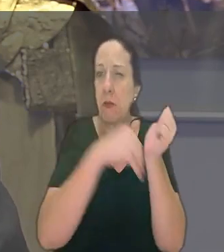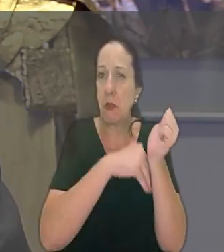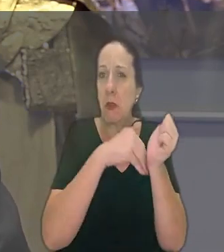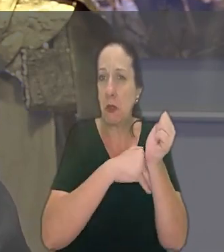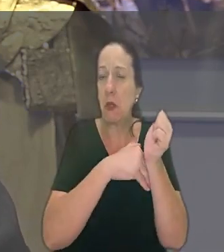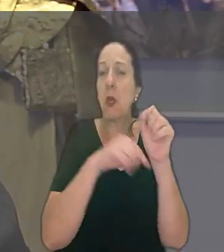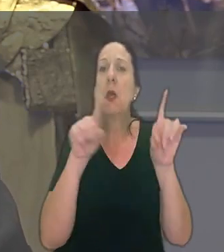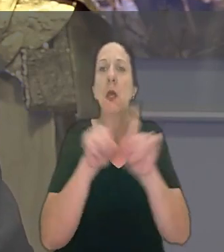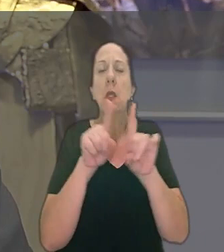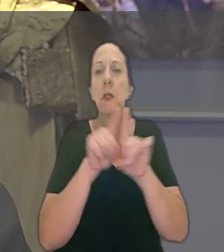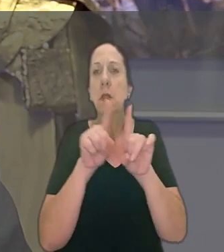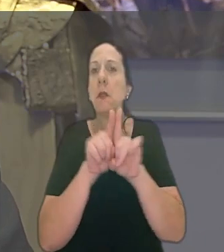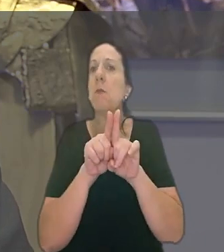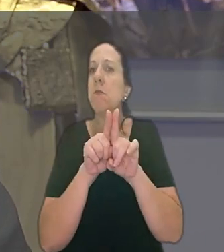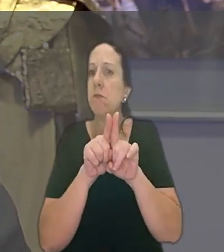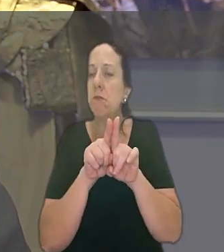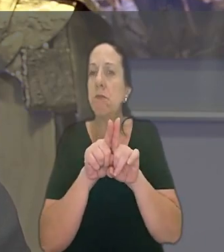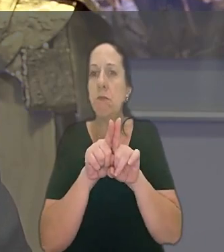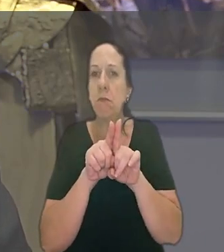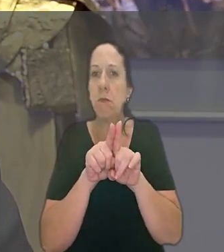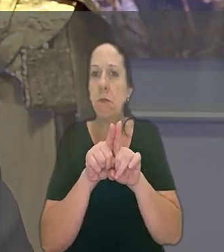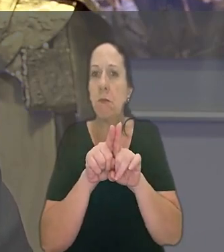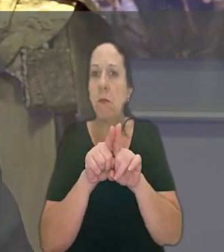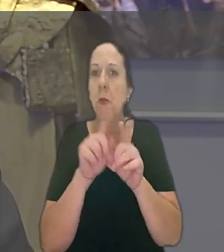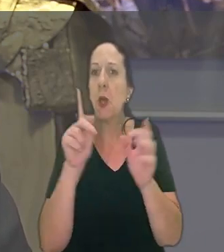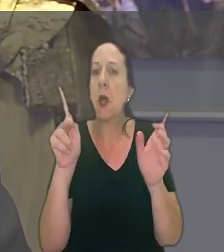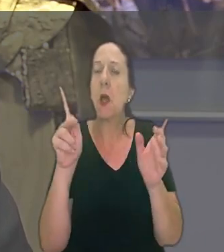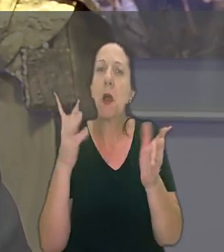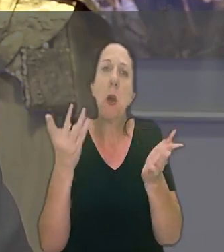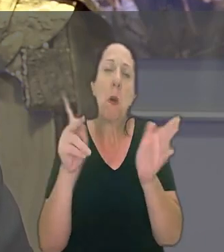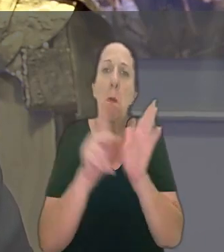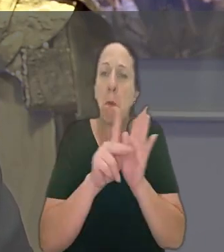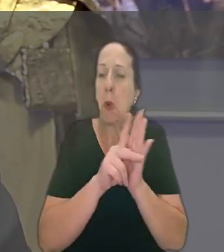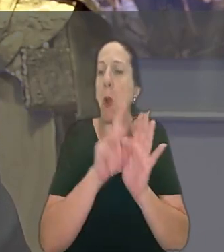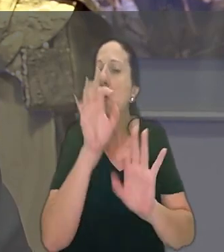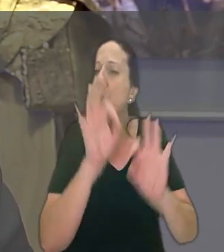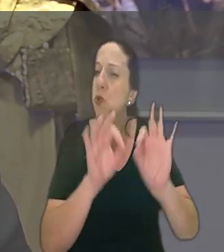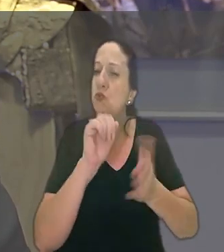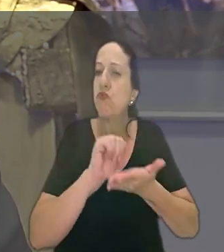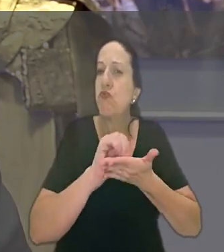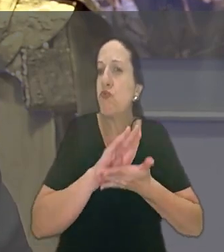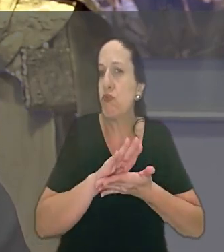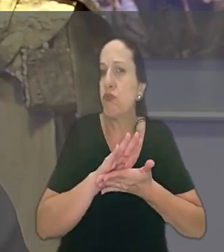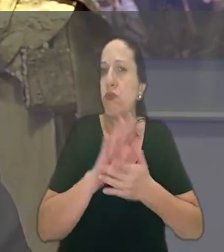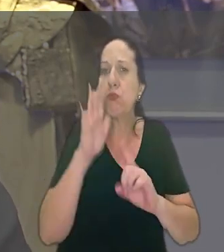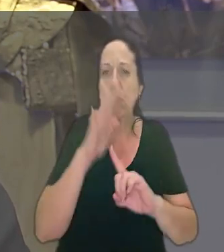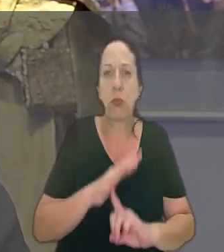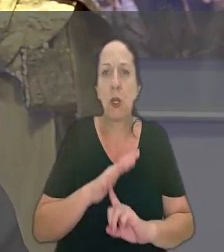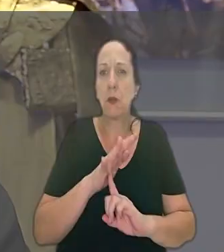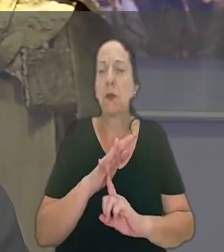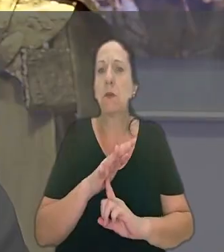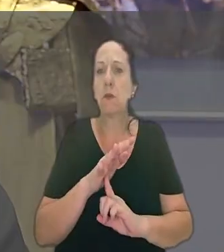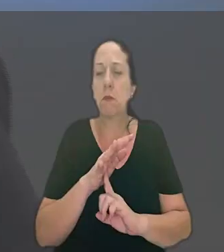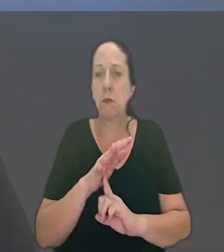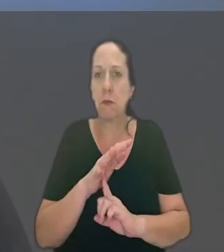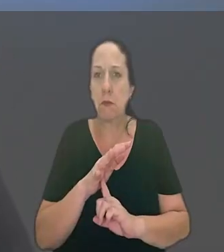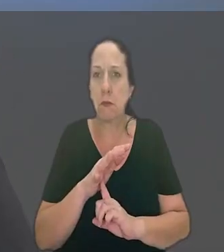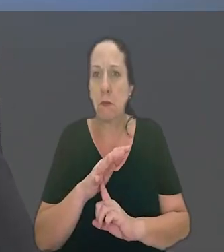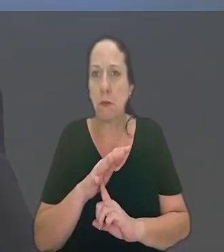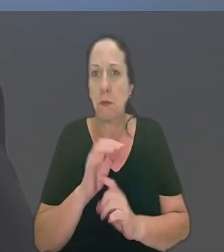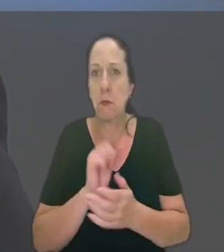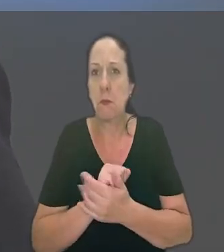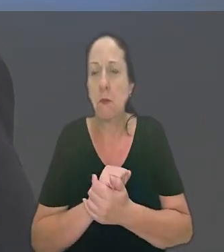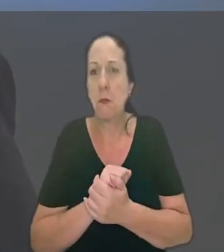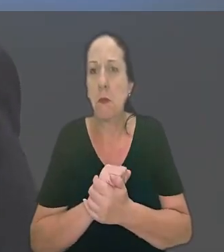do próprio combate, inclusive a aplicação de instrumentos como a própria justa causa a quem pratica o assédio moral. Aproveitando a sua